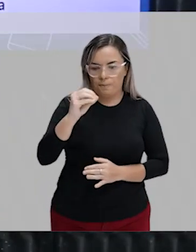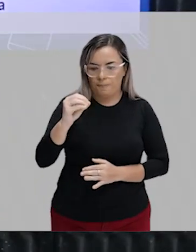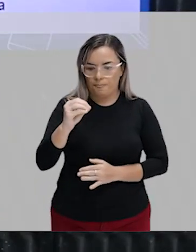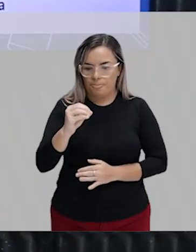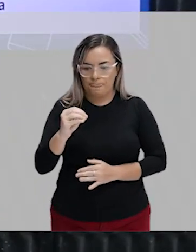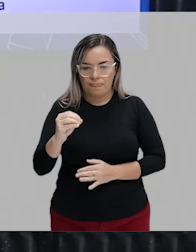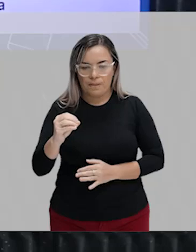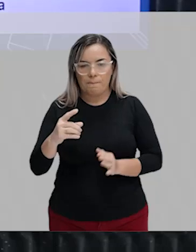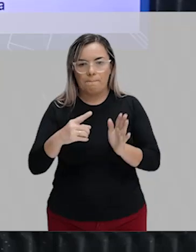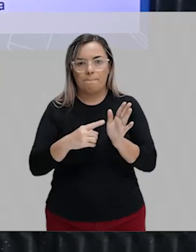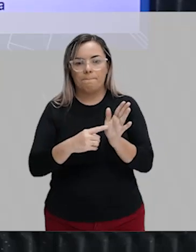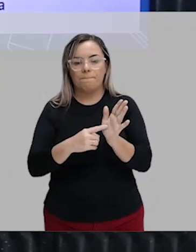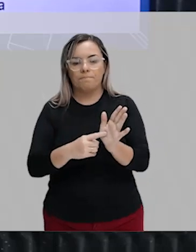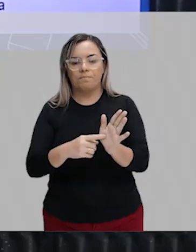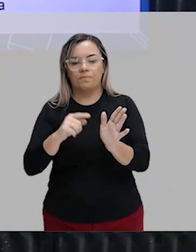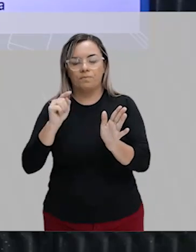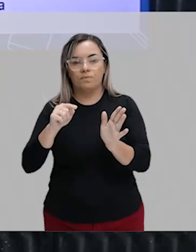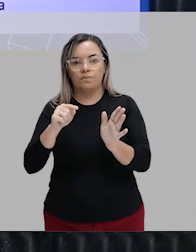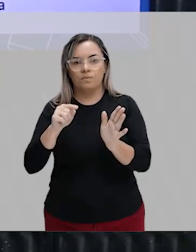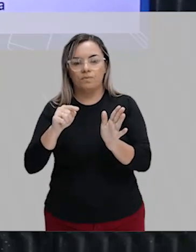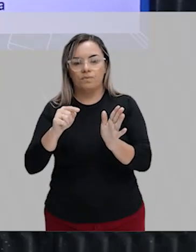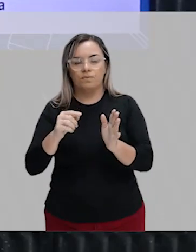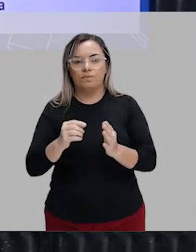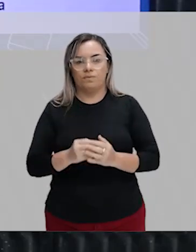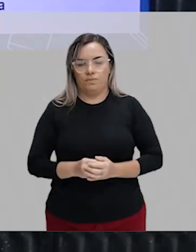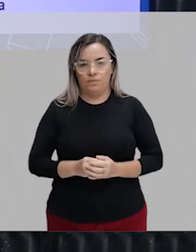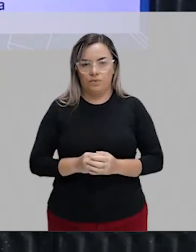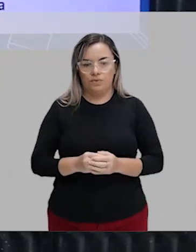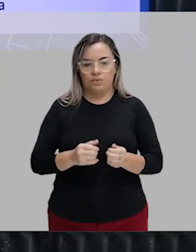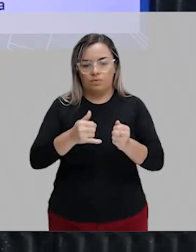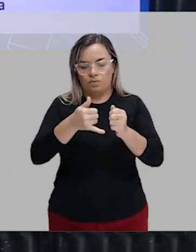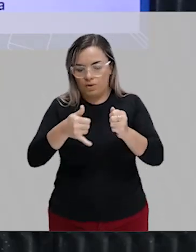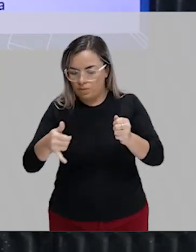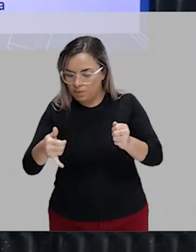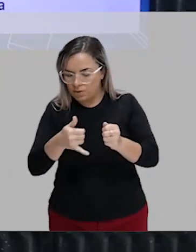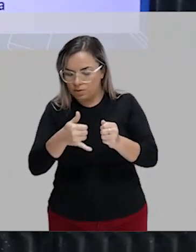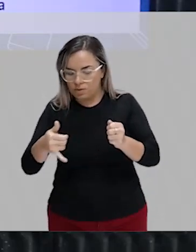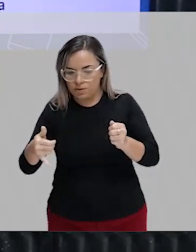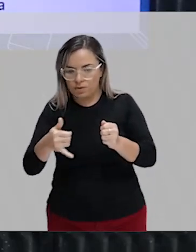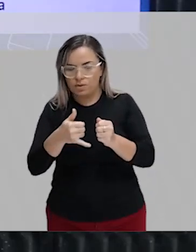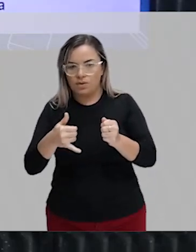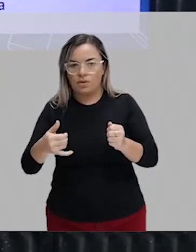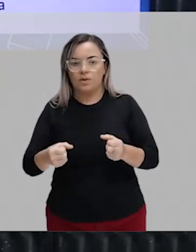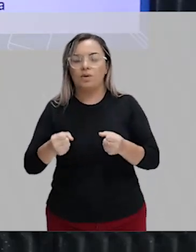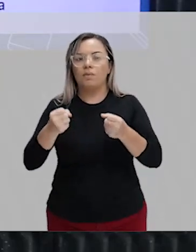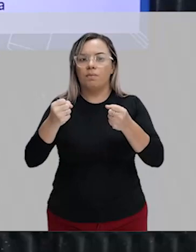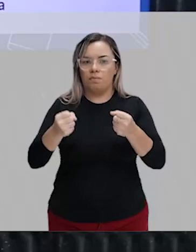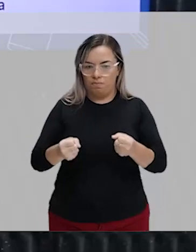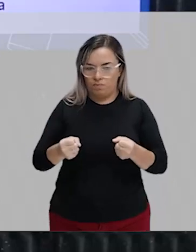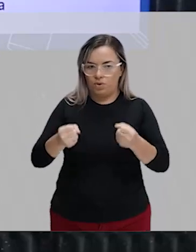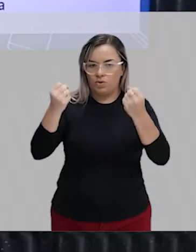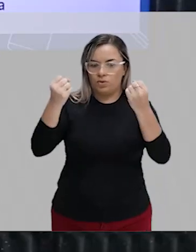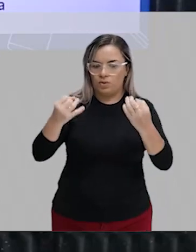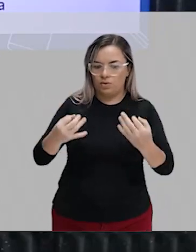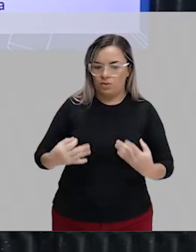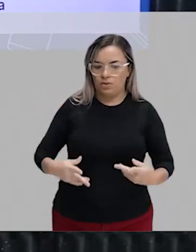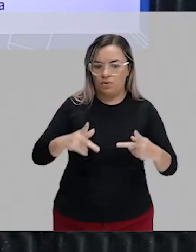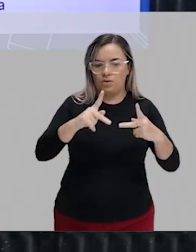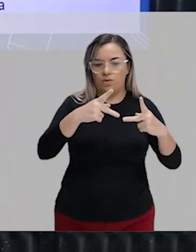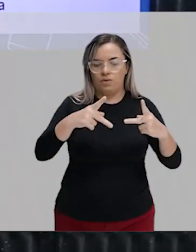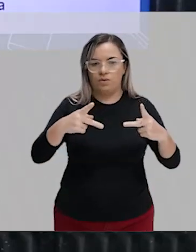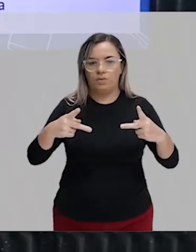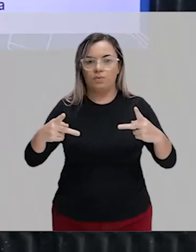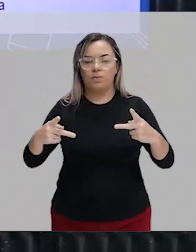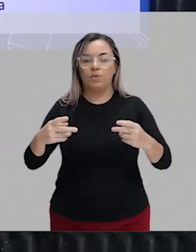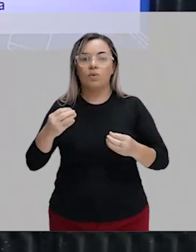dessa, ela representa um aminoácido. Eu posso dizer que as proteínas, elas são